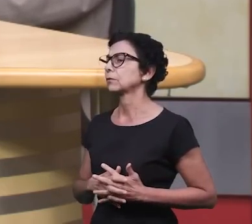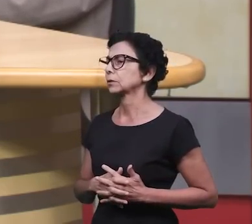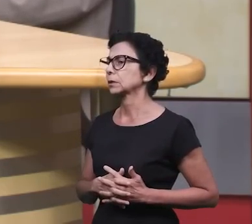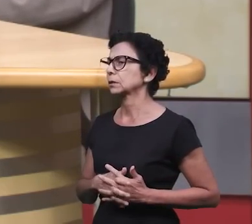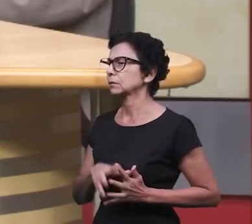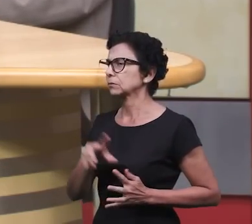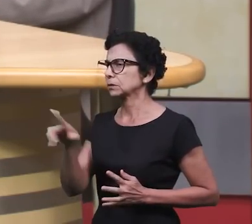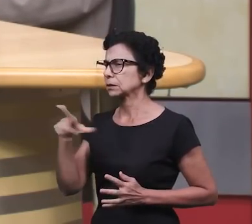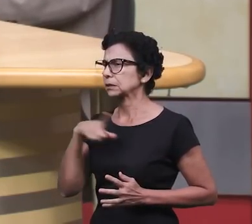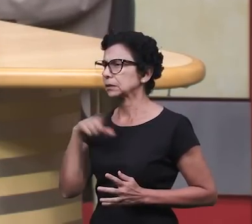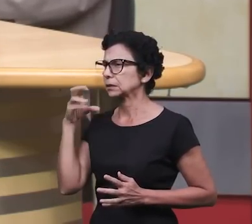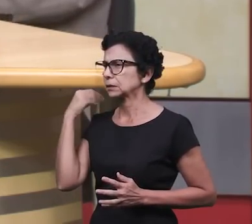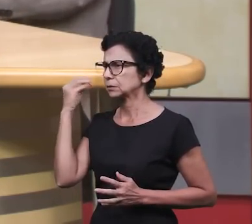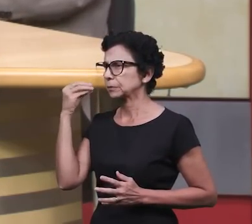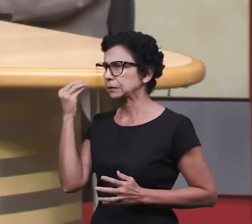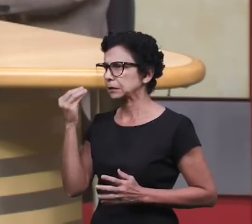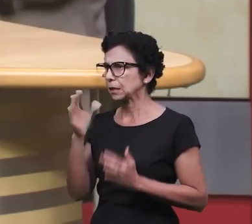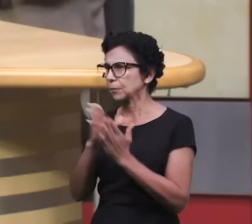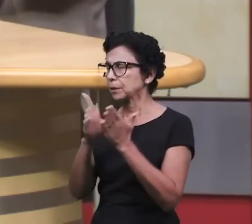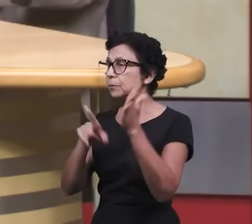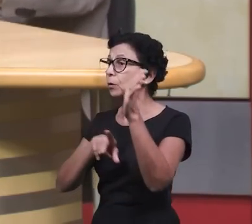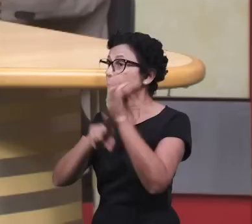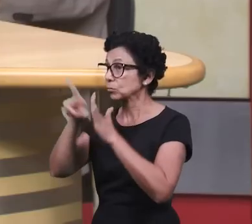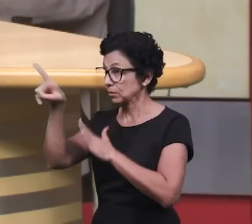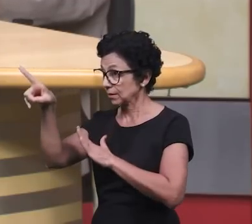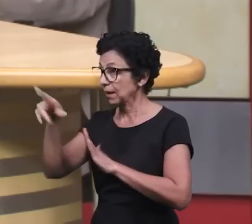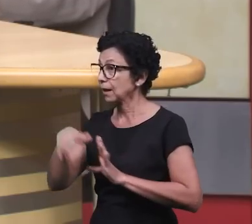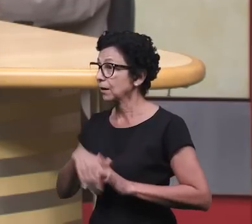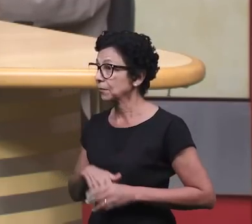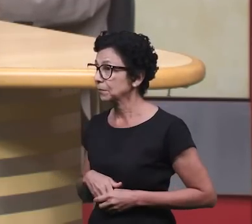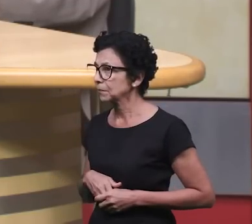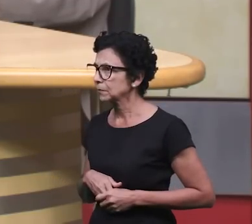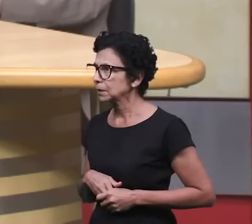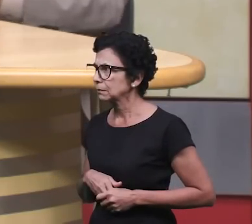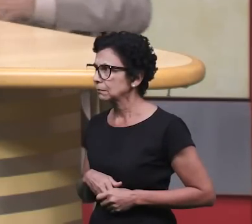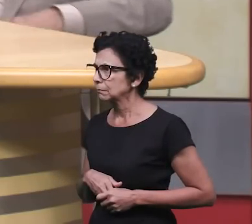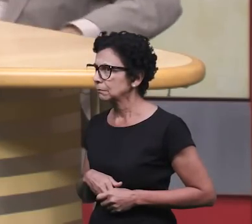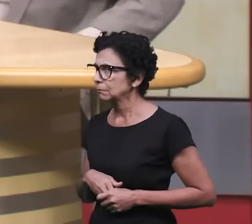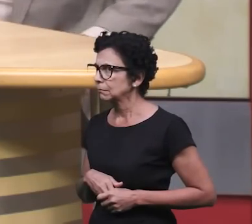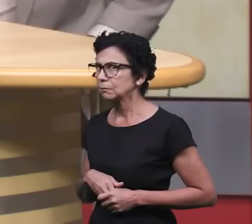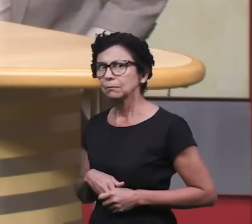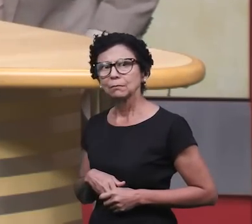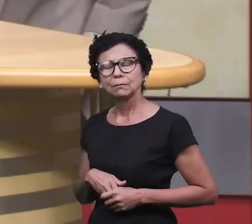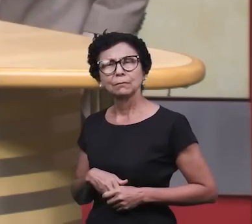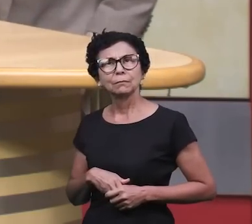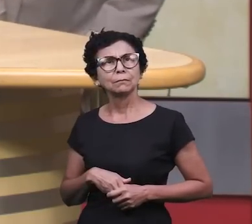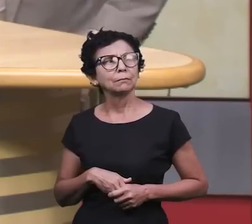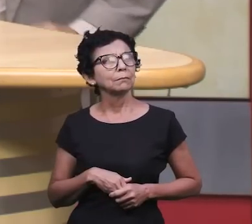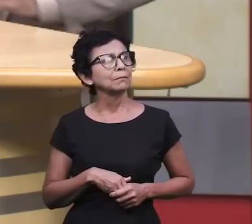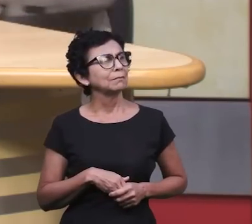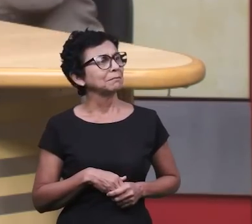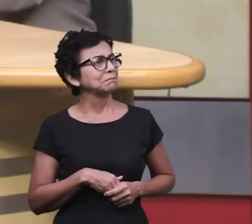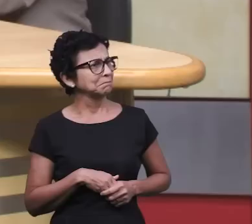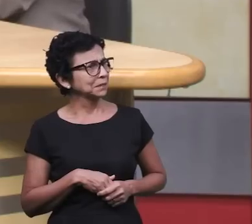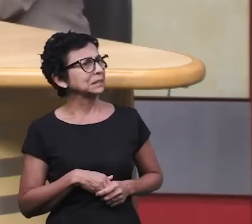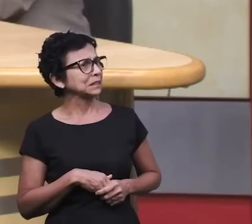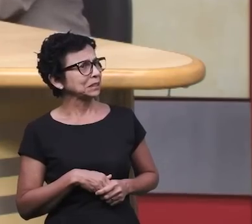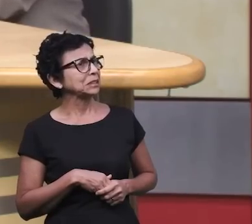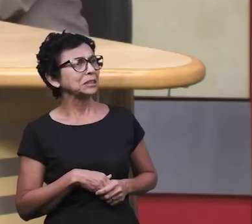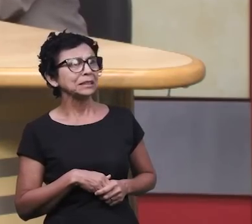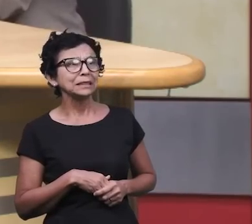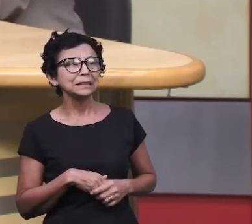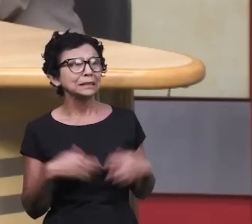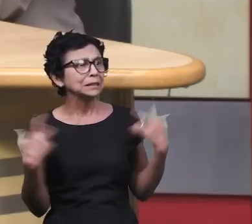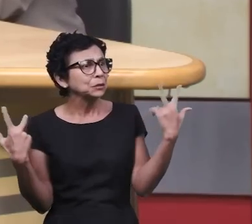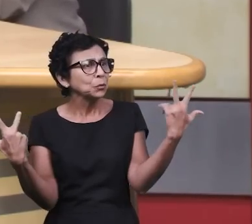ele perguntou se nós tínhamos experiência em consultar a palavra. Nós ficamos assim... Interessante. E nós ficamos...